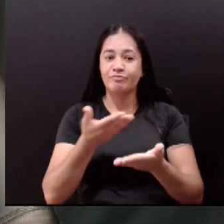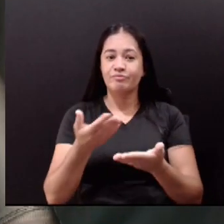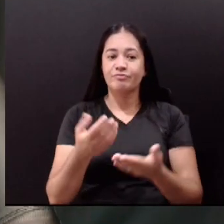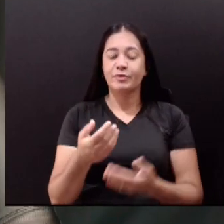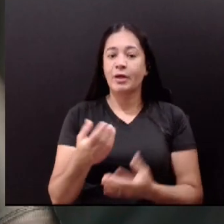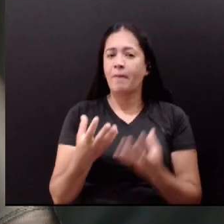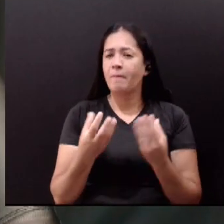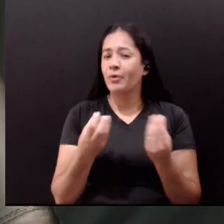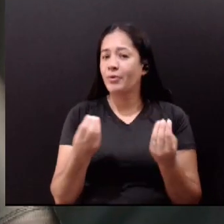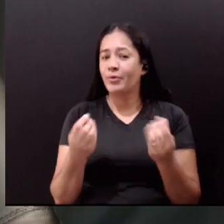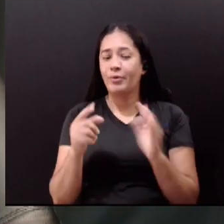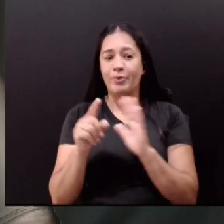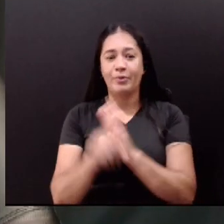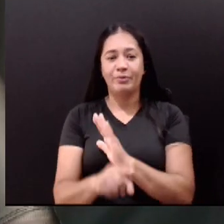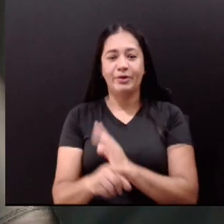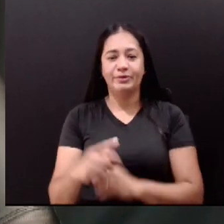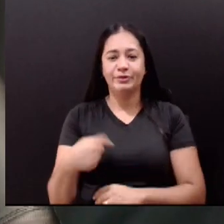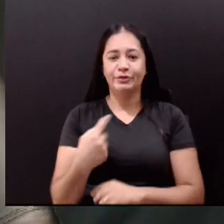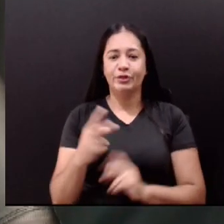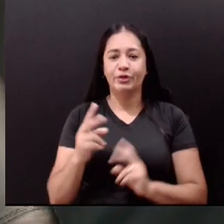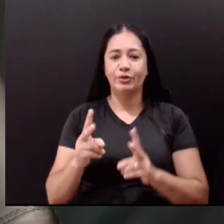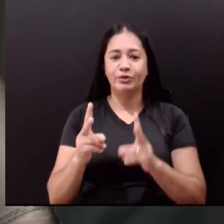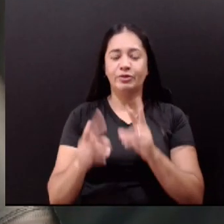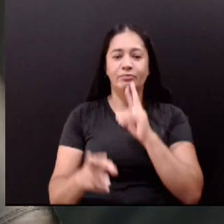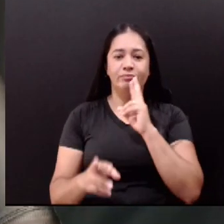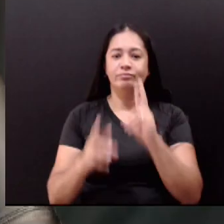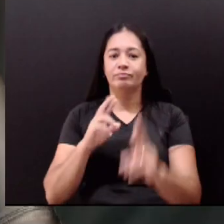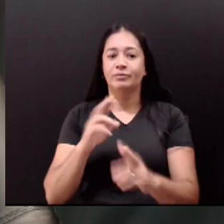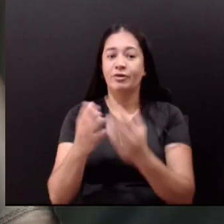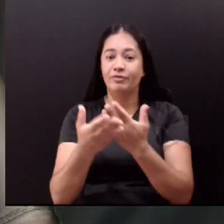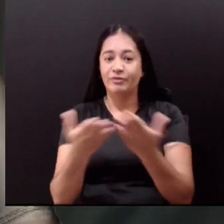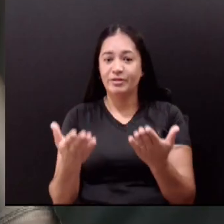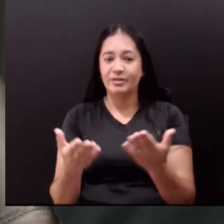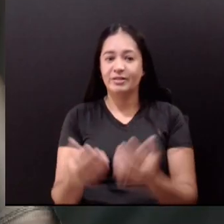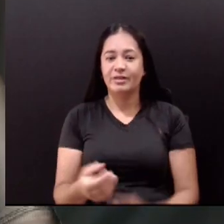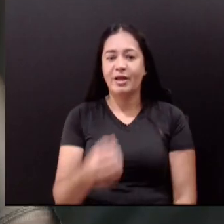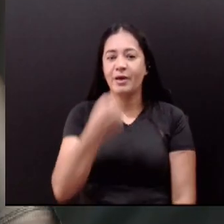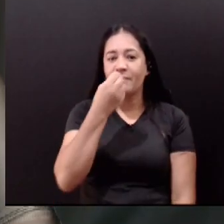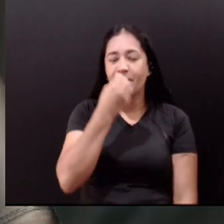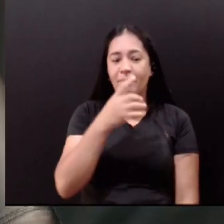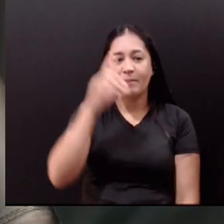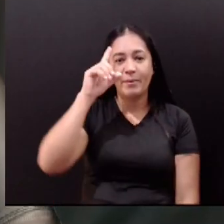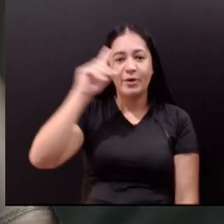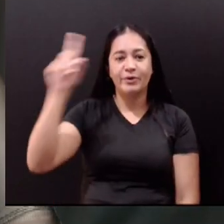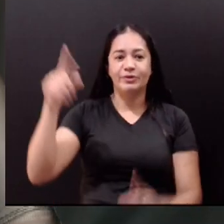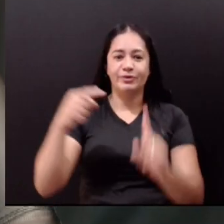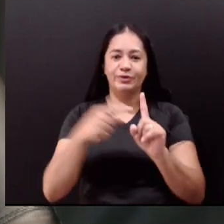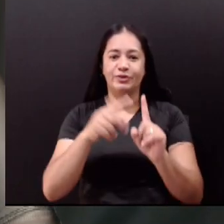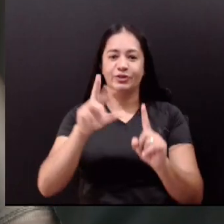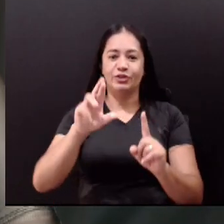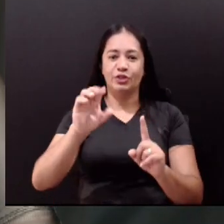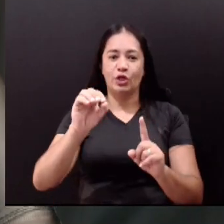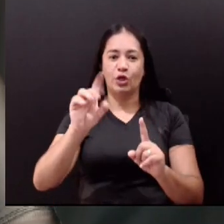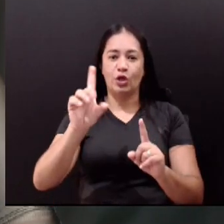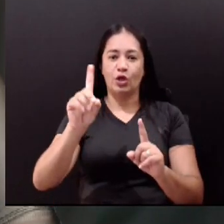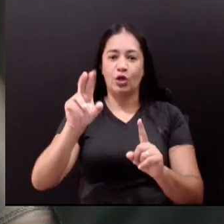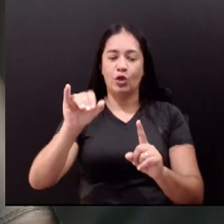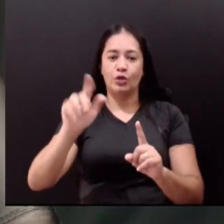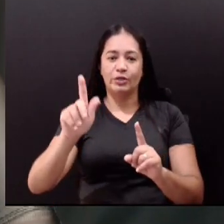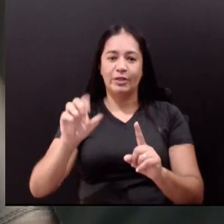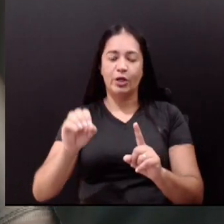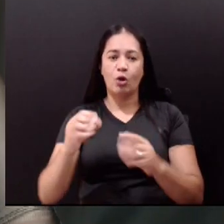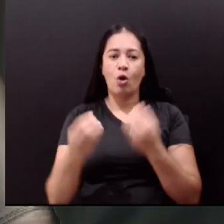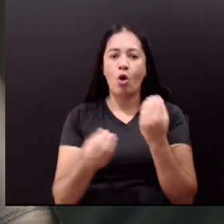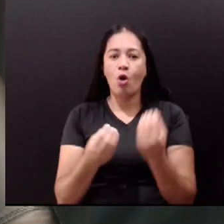gente segue aí, respondendo você, mandando bom dia para o Rodrigo da Vila Padre Anchieta, e ele diz: "Como os adolescentes são atraídos